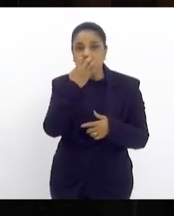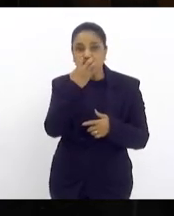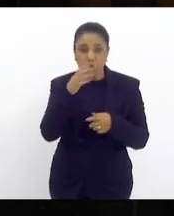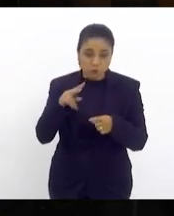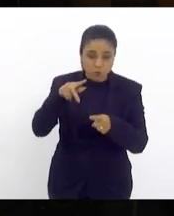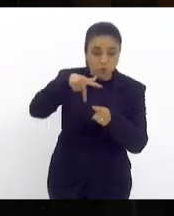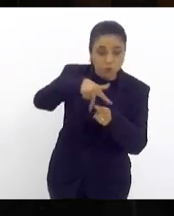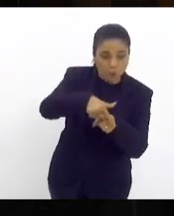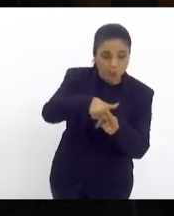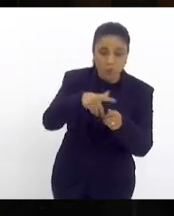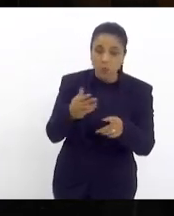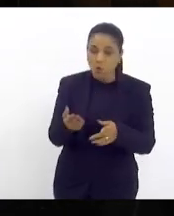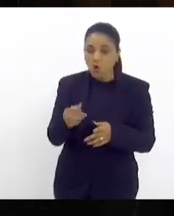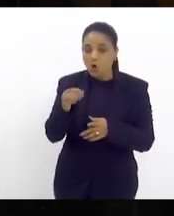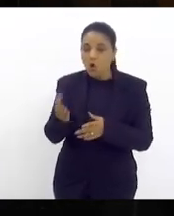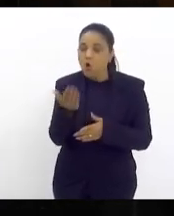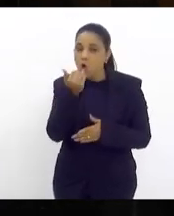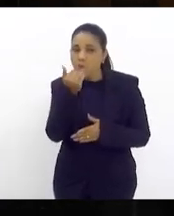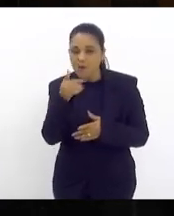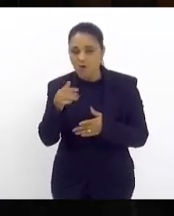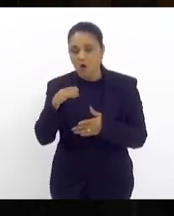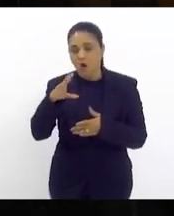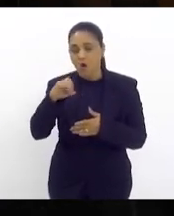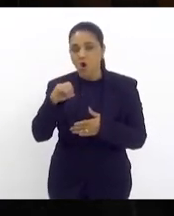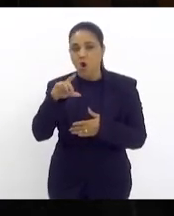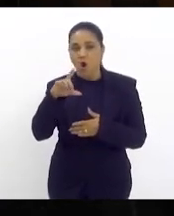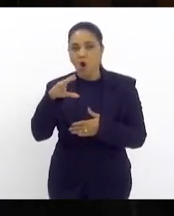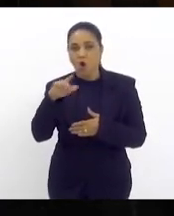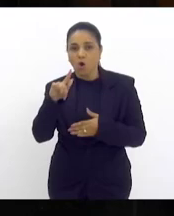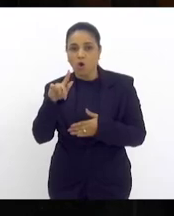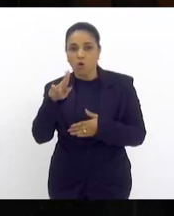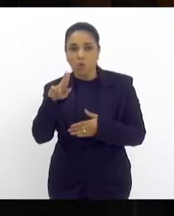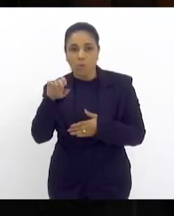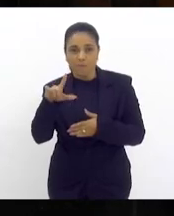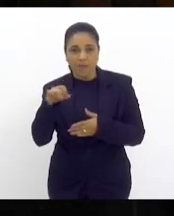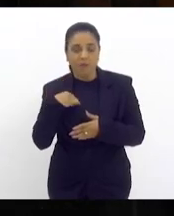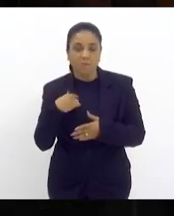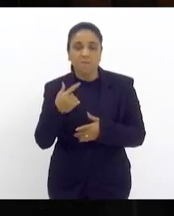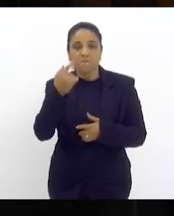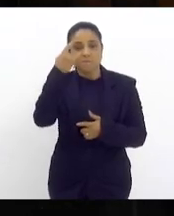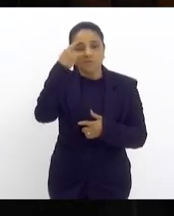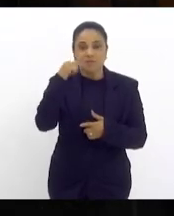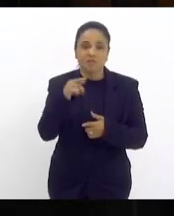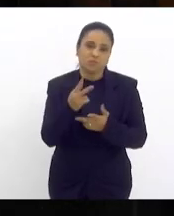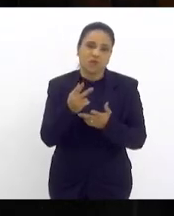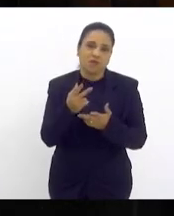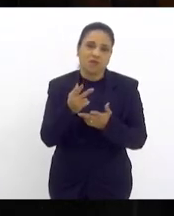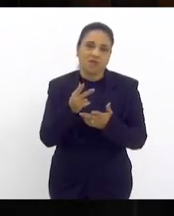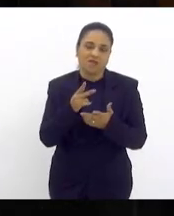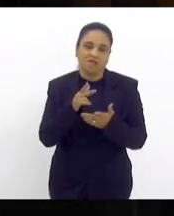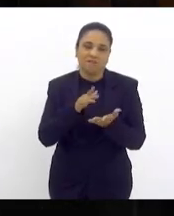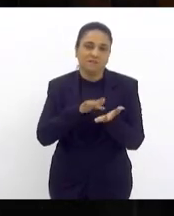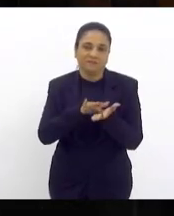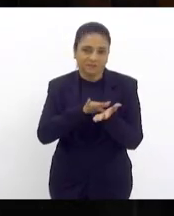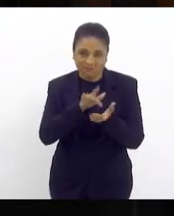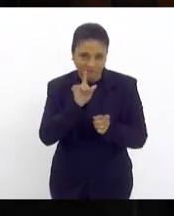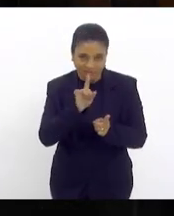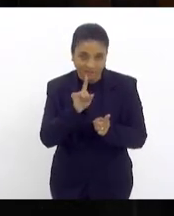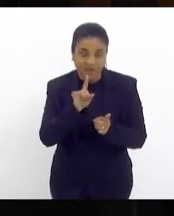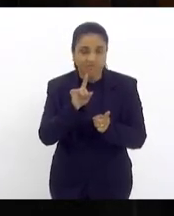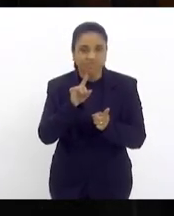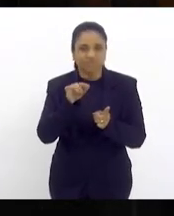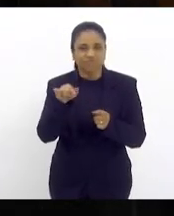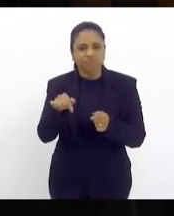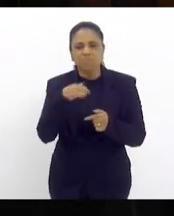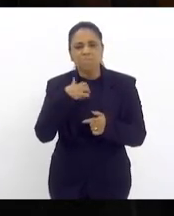nunca comeu um cogumelo achando que era o Toddy Então realmente são coisas que vem para para afrontar a nossa inteligência